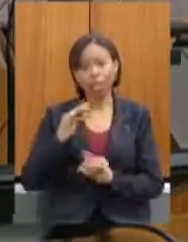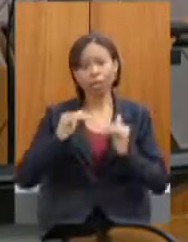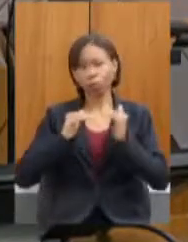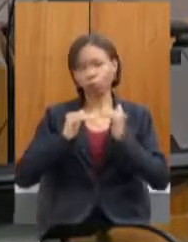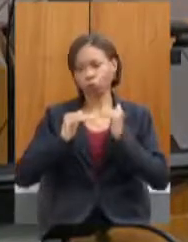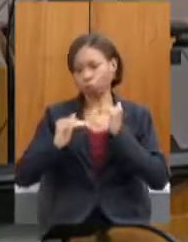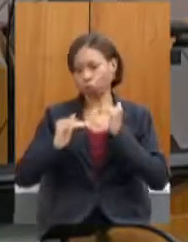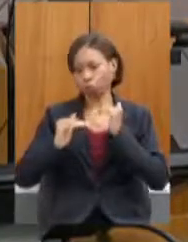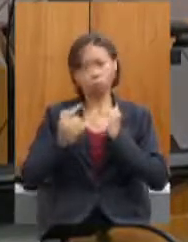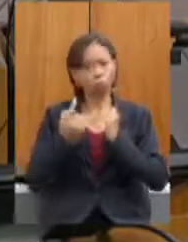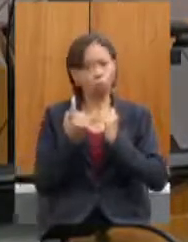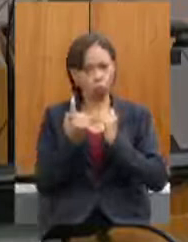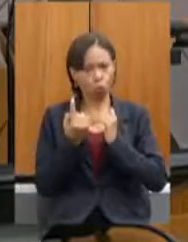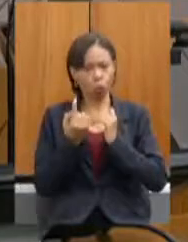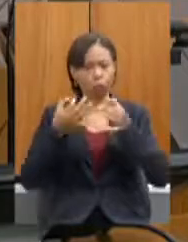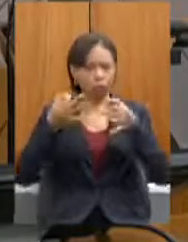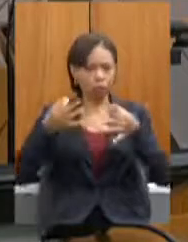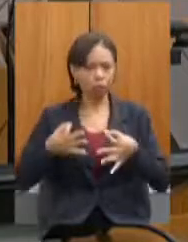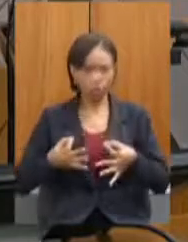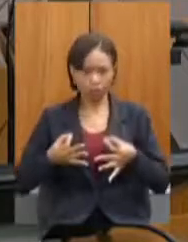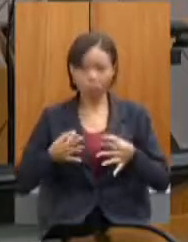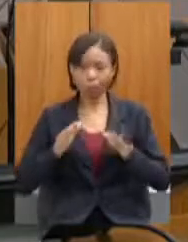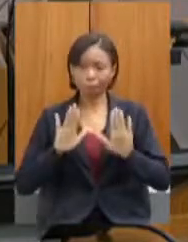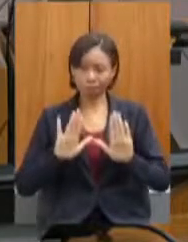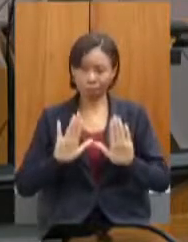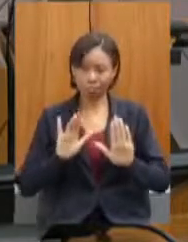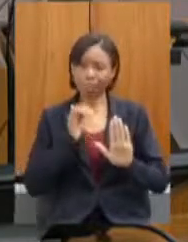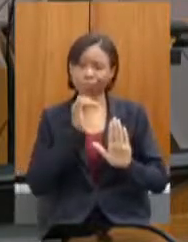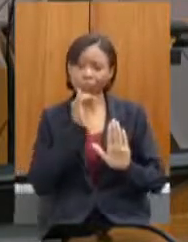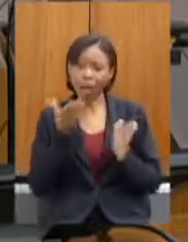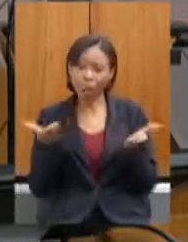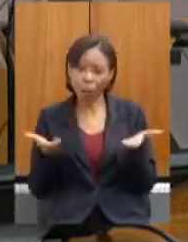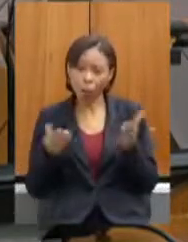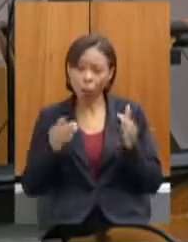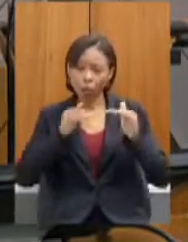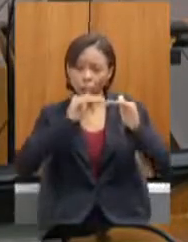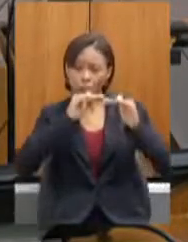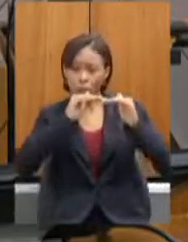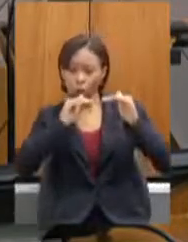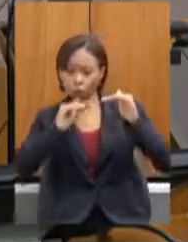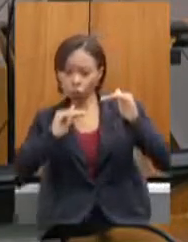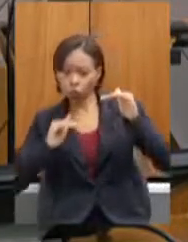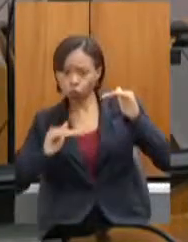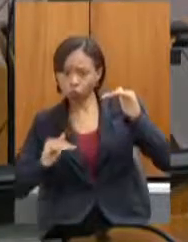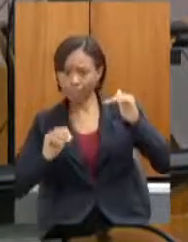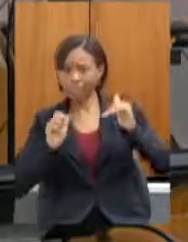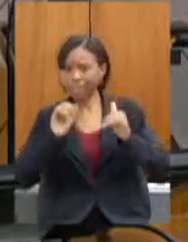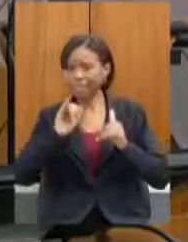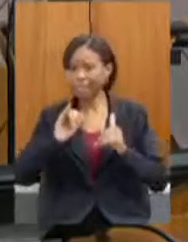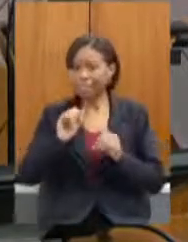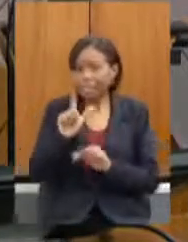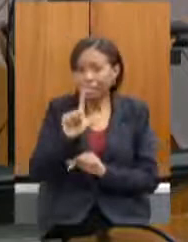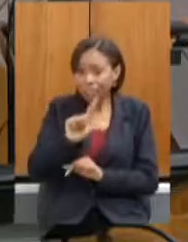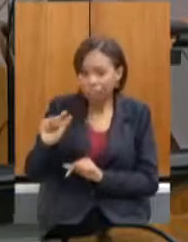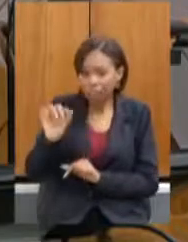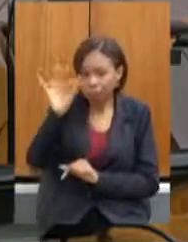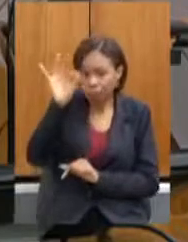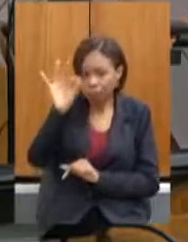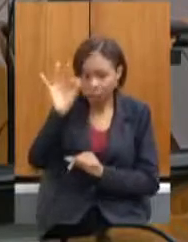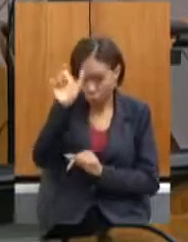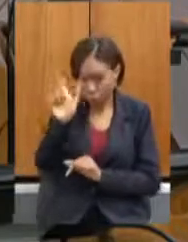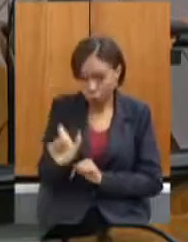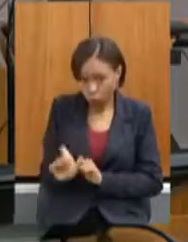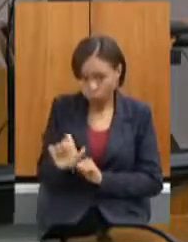mas igual nós estamos no momento de grande queda se eu tenho 100 pessoas infectadas que é bem menos do que mil